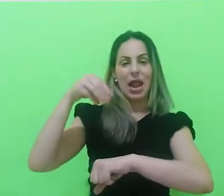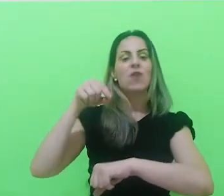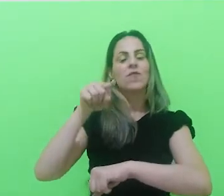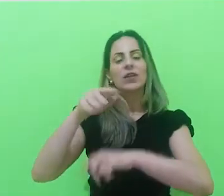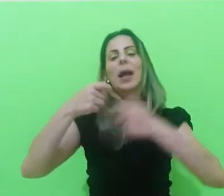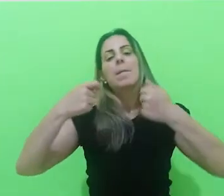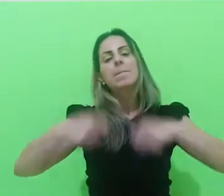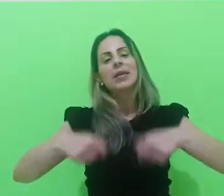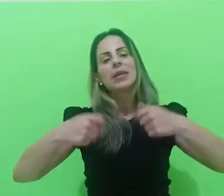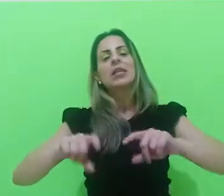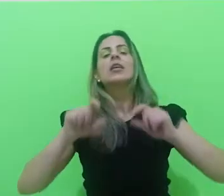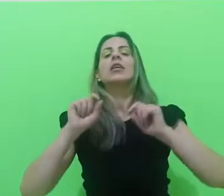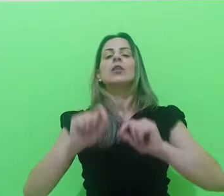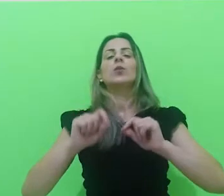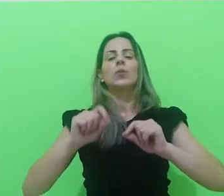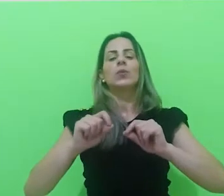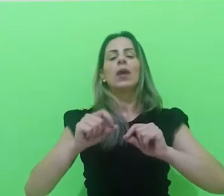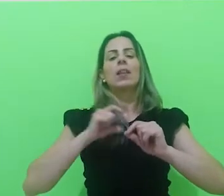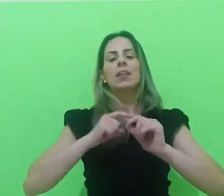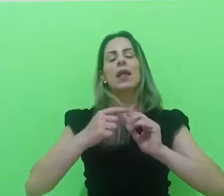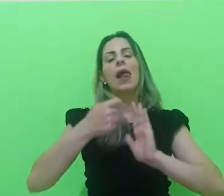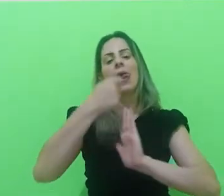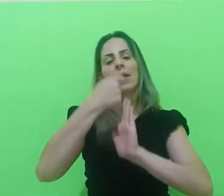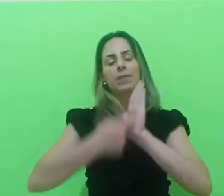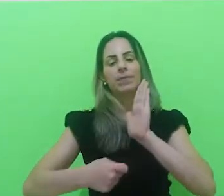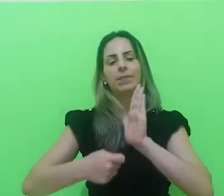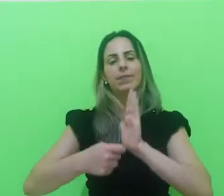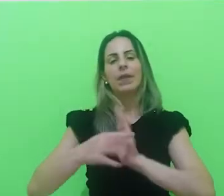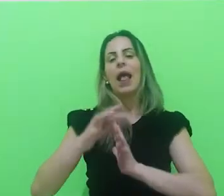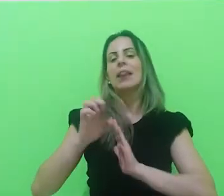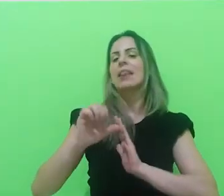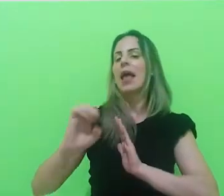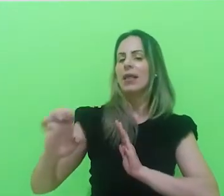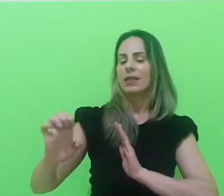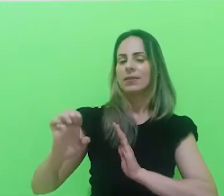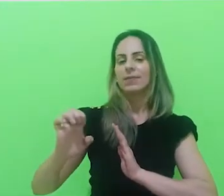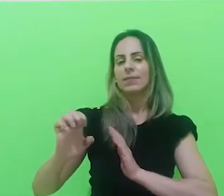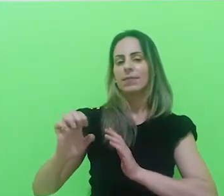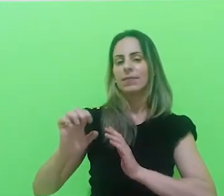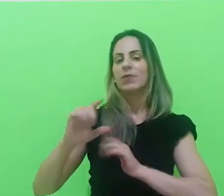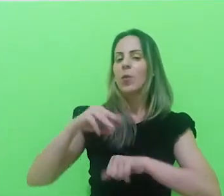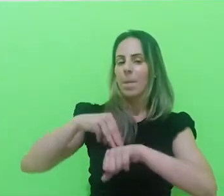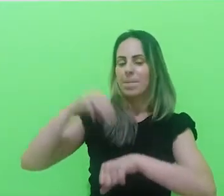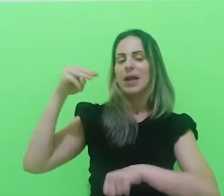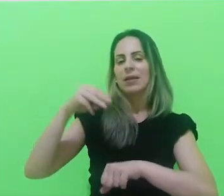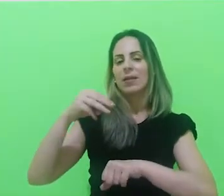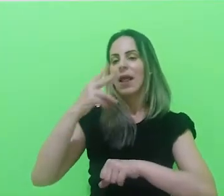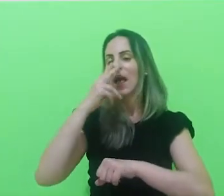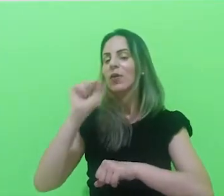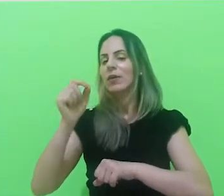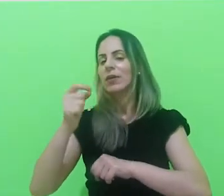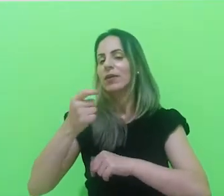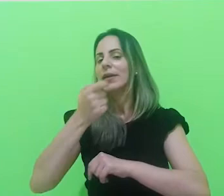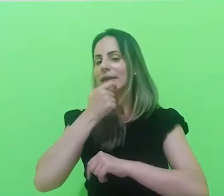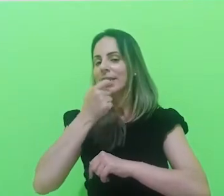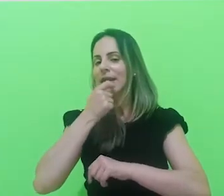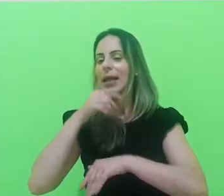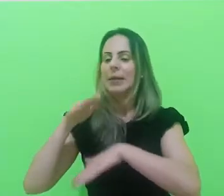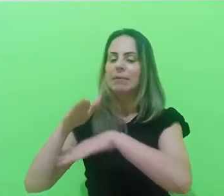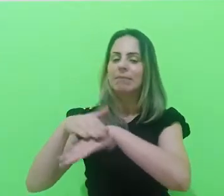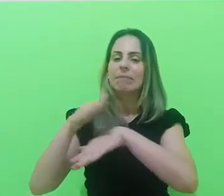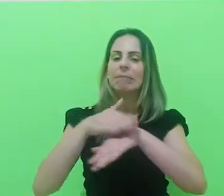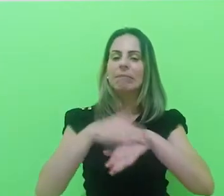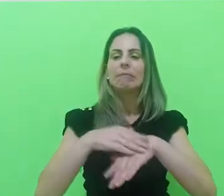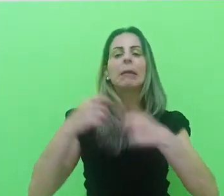vai precisar desenvolver uma tese de mestrado, vai pedir um idioma para você. Provavelmente o inglês vai estar lá, ó, batendo na